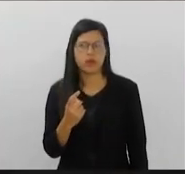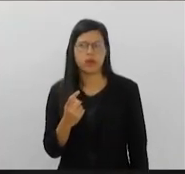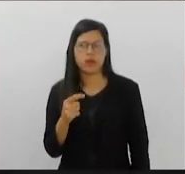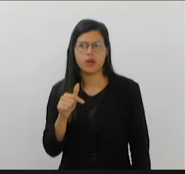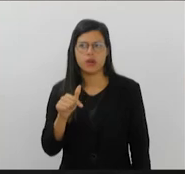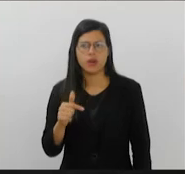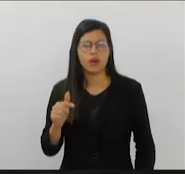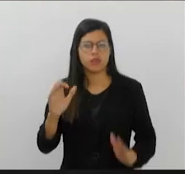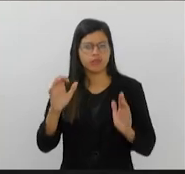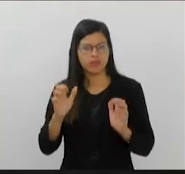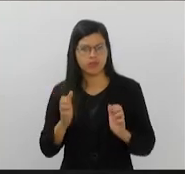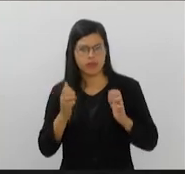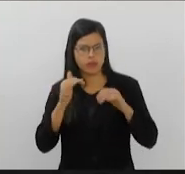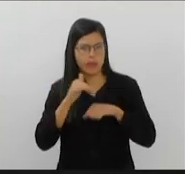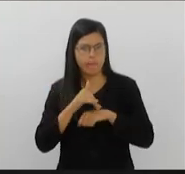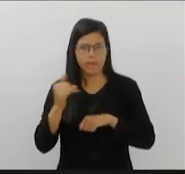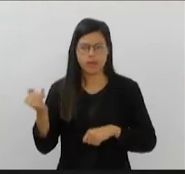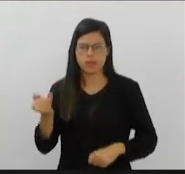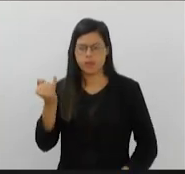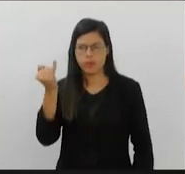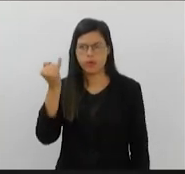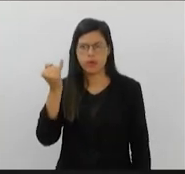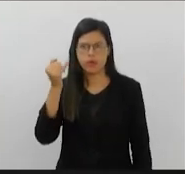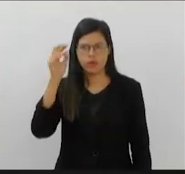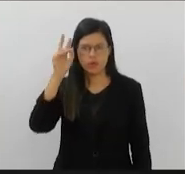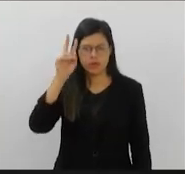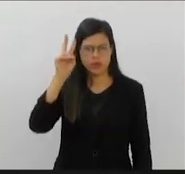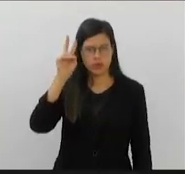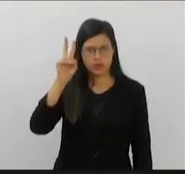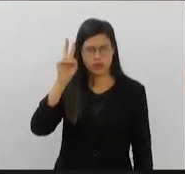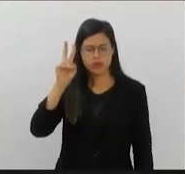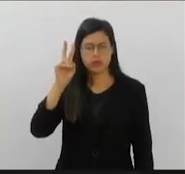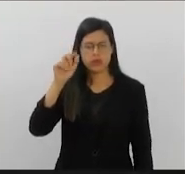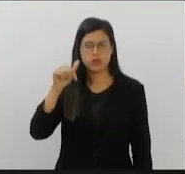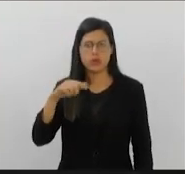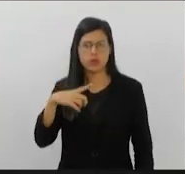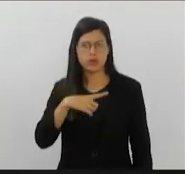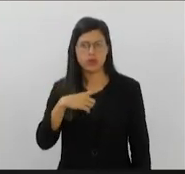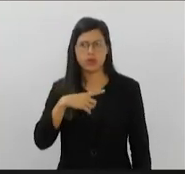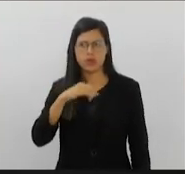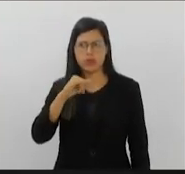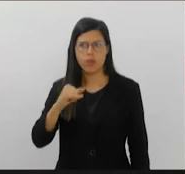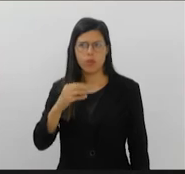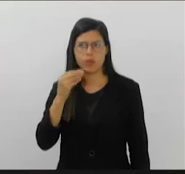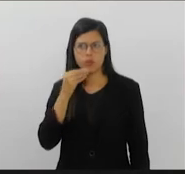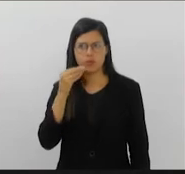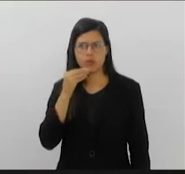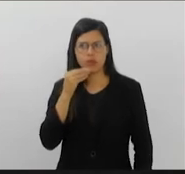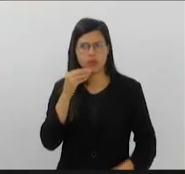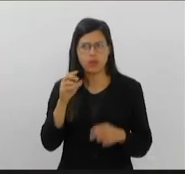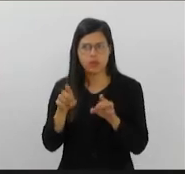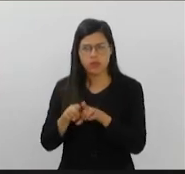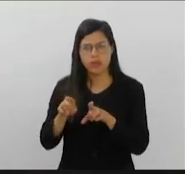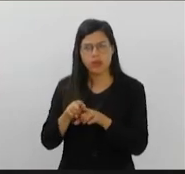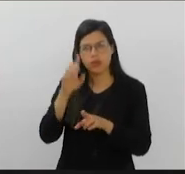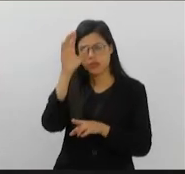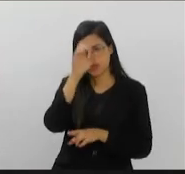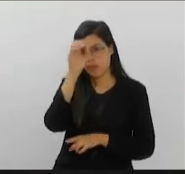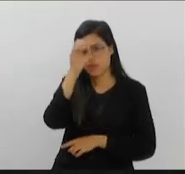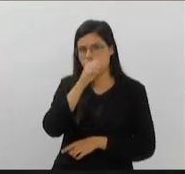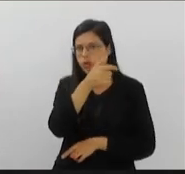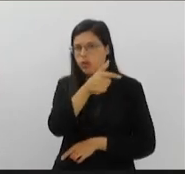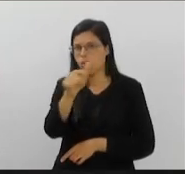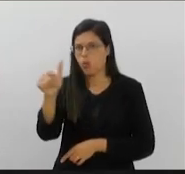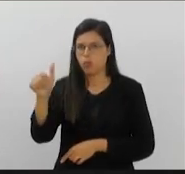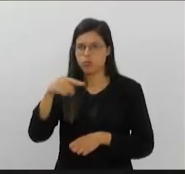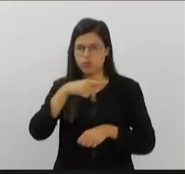eventos mais importantes da nossa história. A gente vai ter uma oportunidade única de aprender com outros países